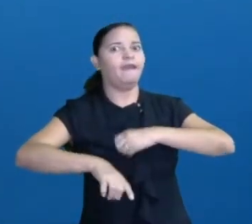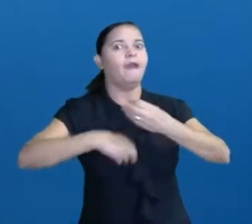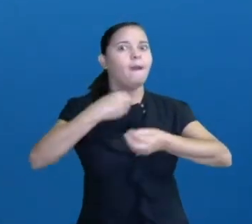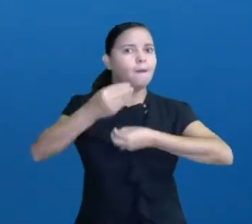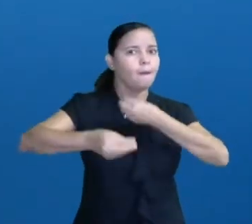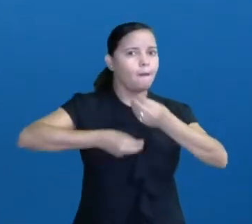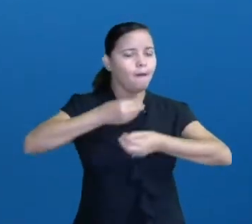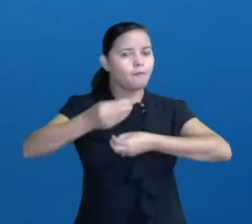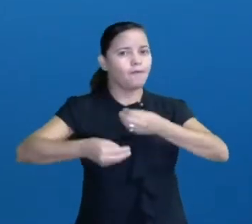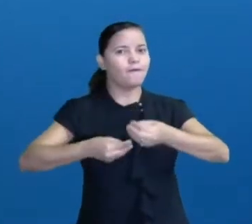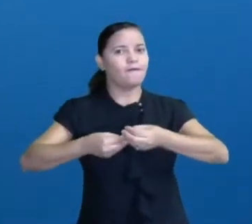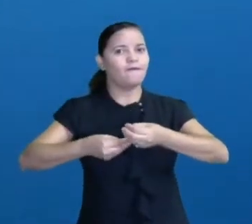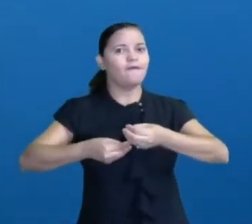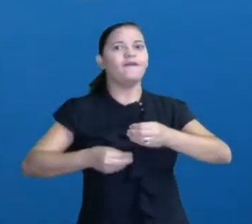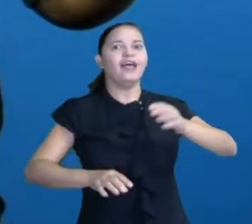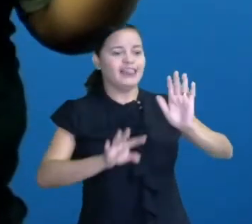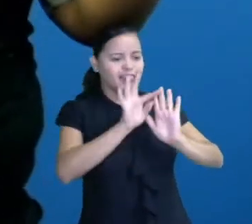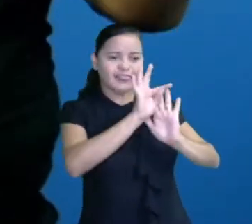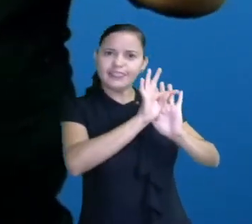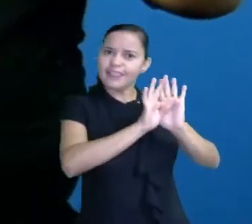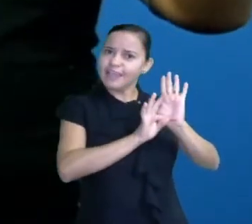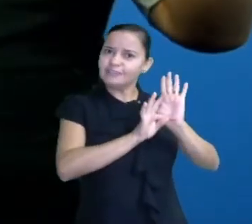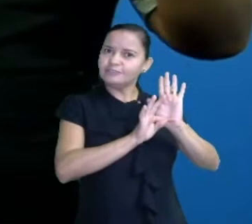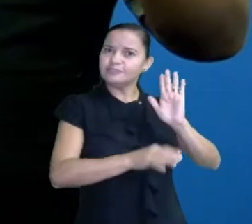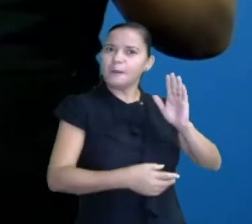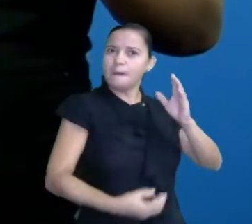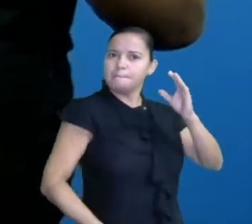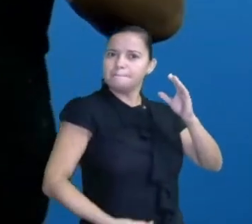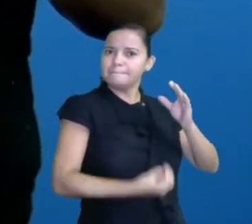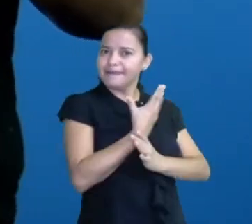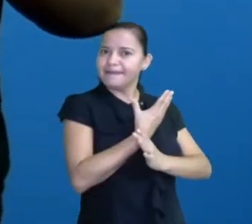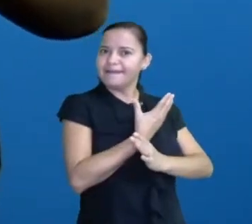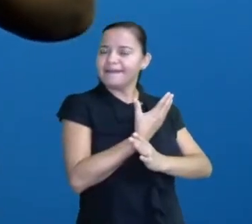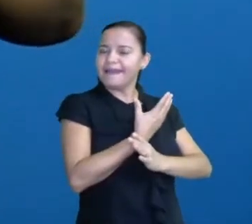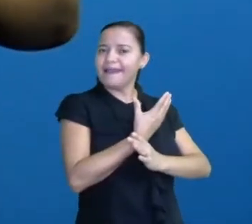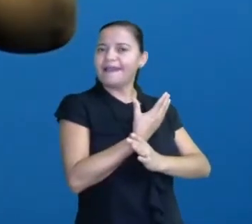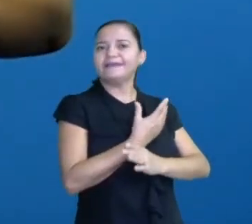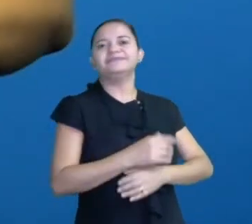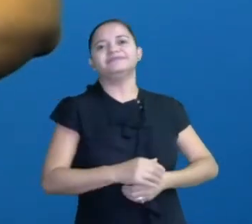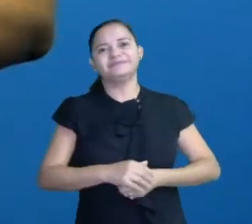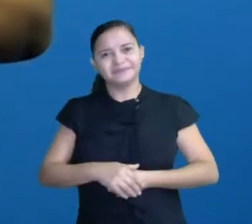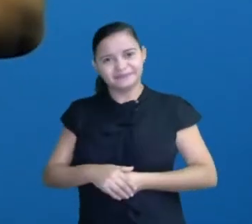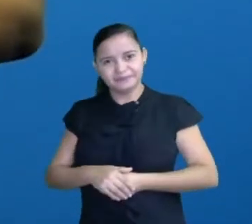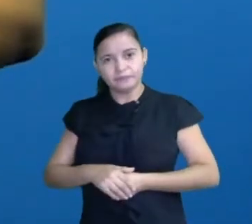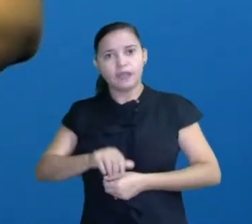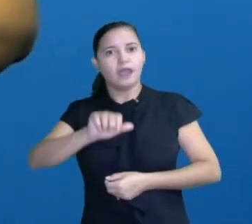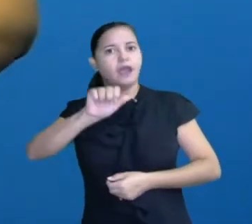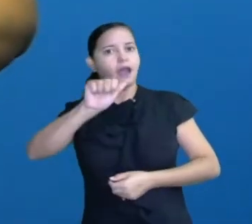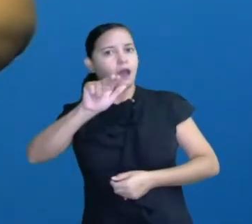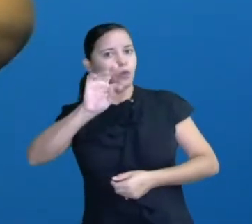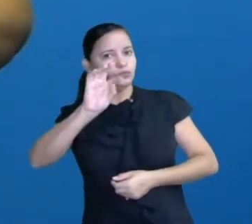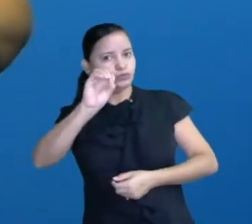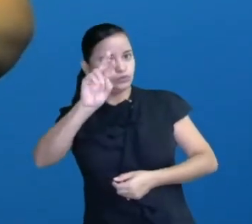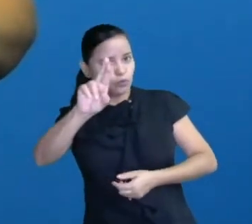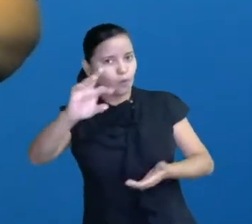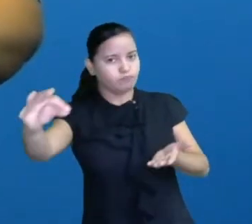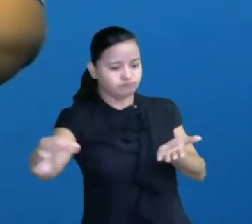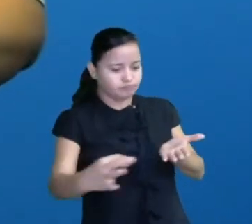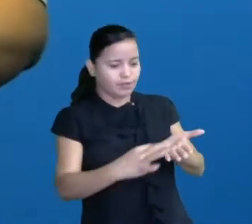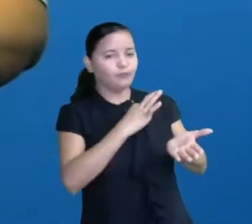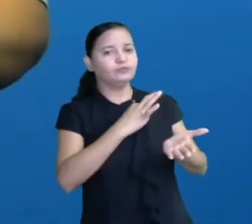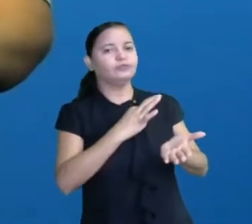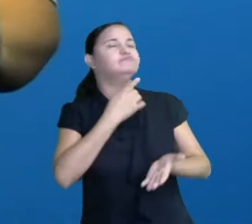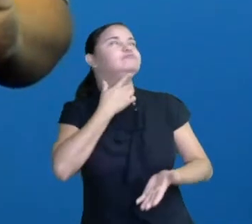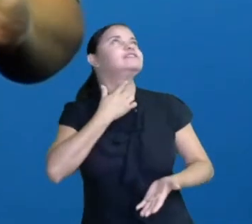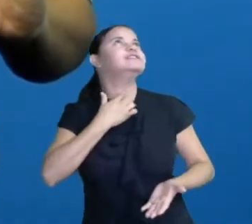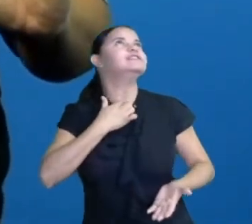da ponte, que vai ser o texto, né? Então, aprendemos agora quem é o autor, aquele que tem a necessidade de